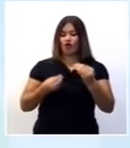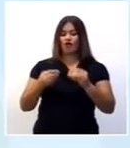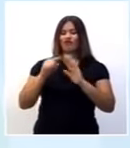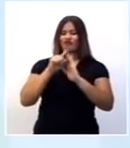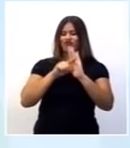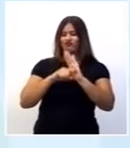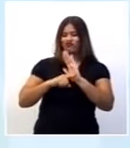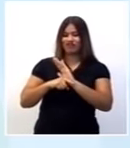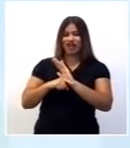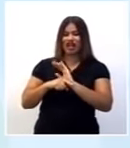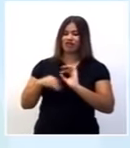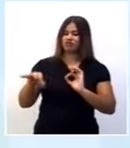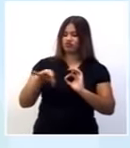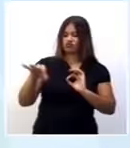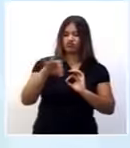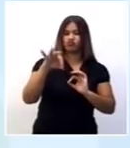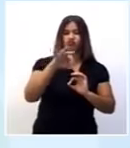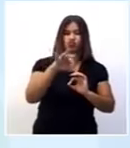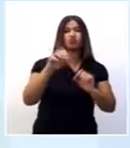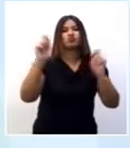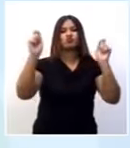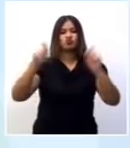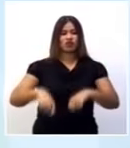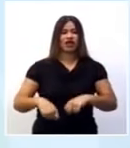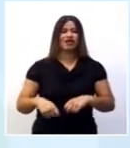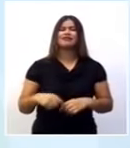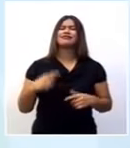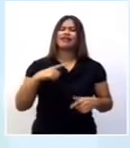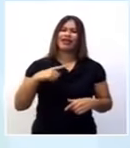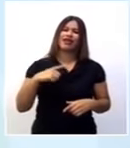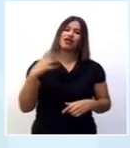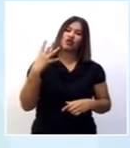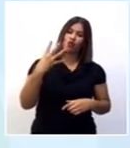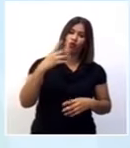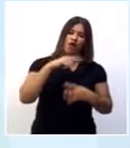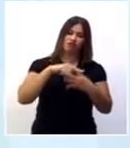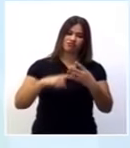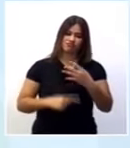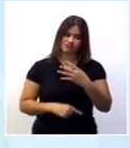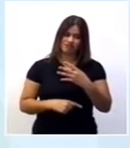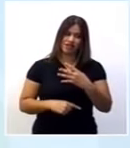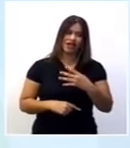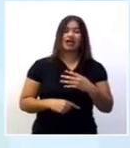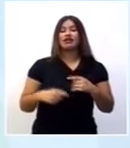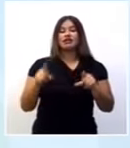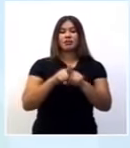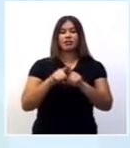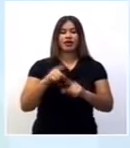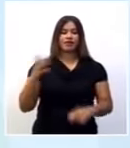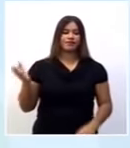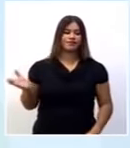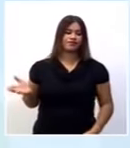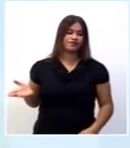histórica. Tem 4 tipos de fonte histórica. Nesse QR Code, você acessa